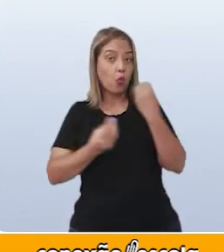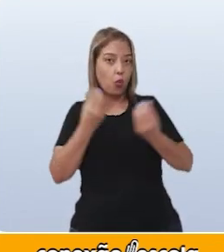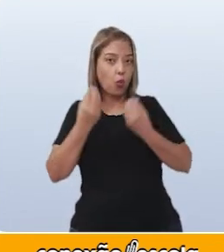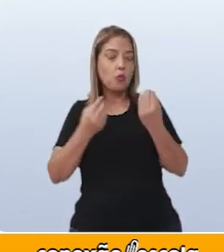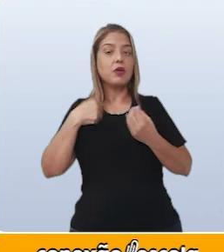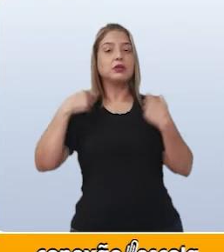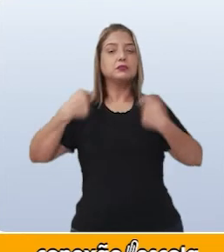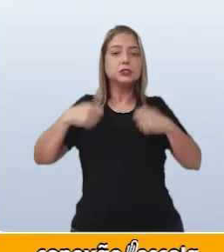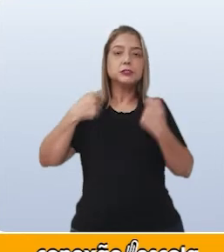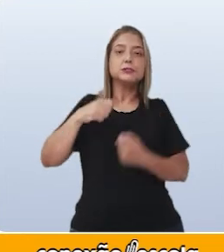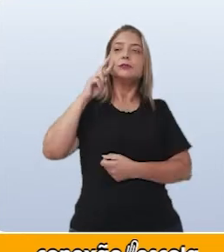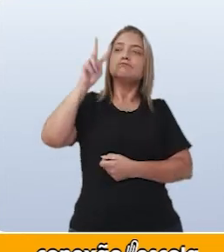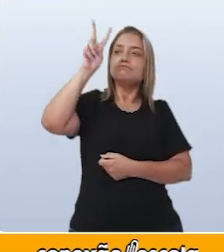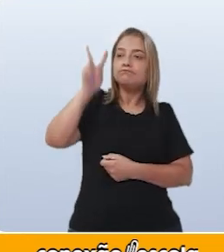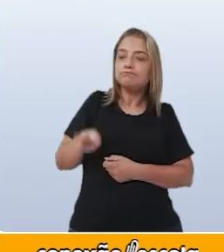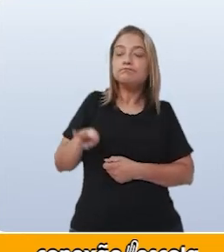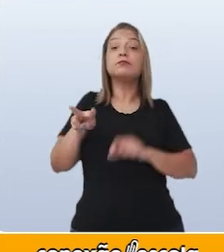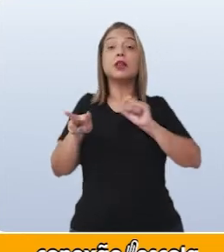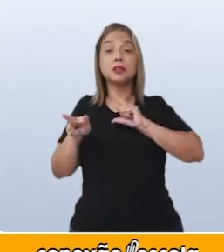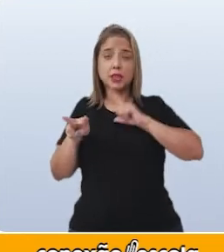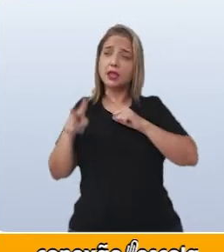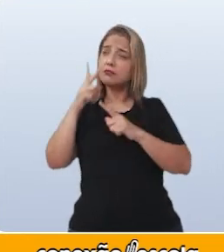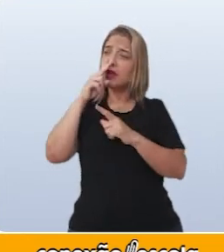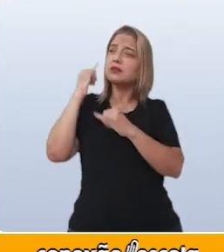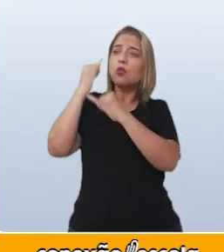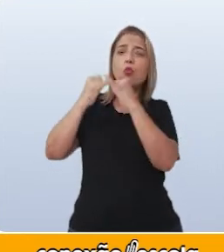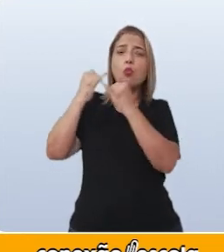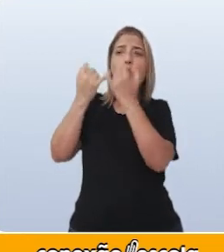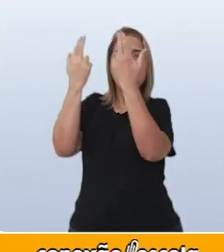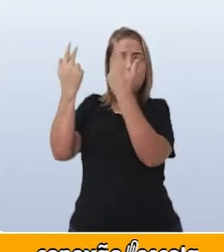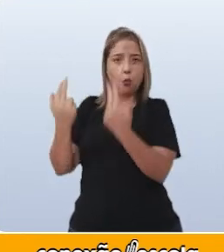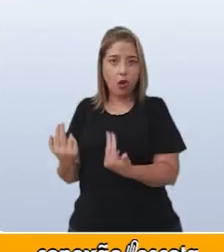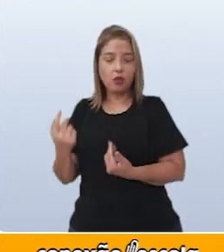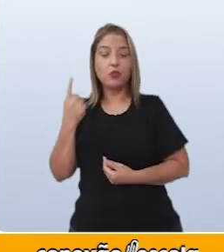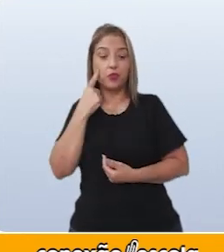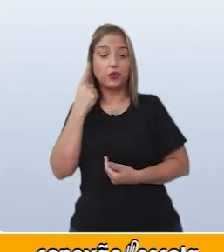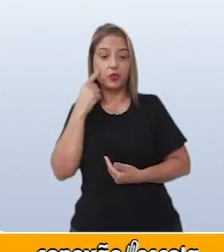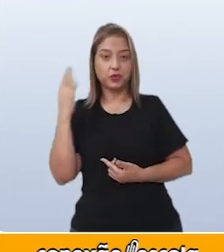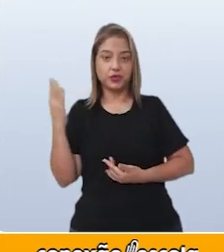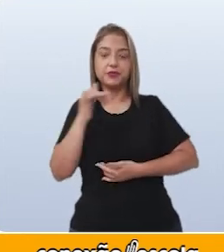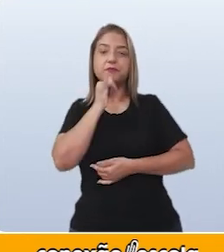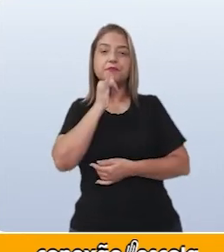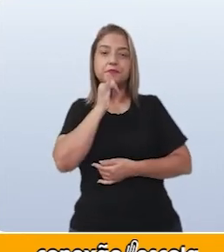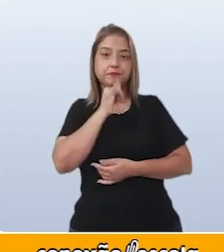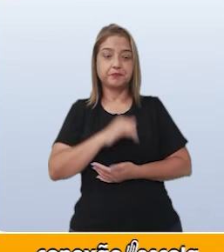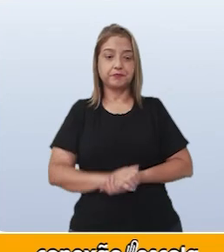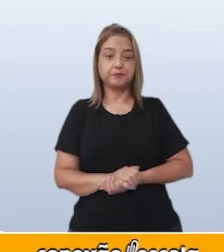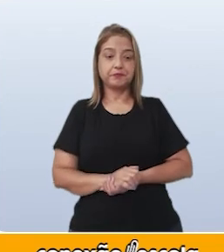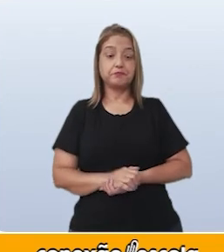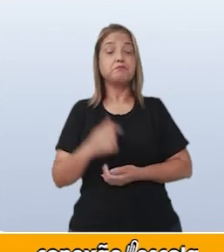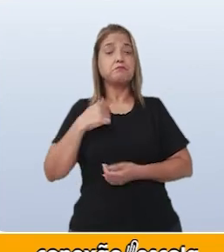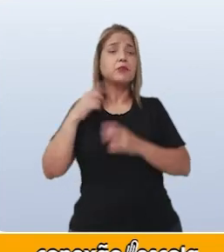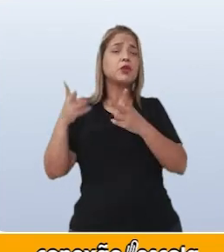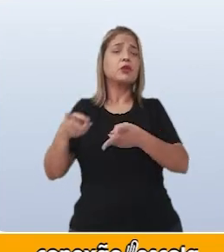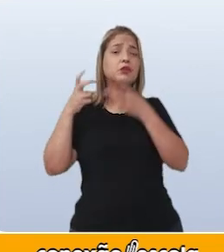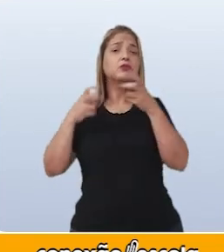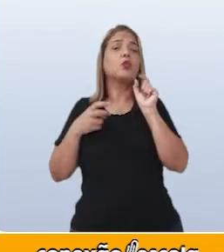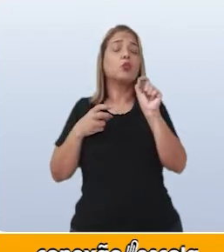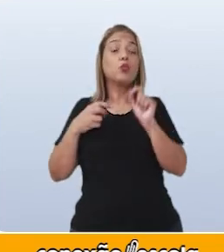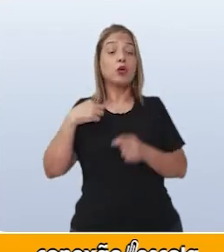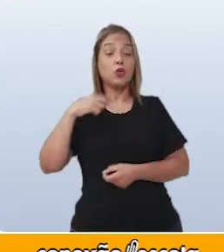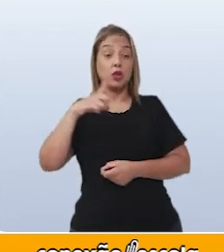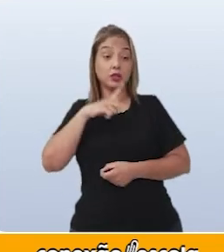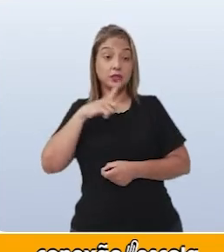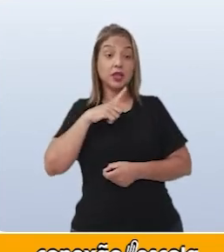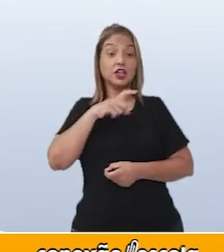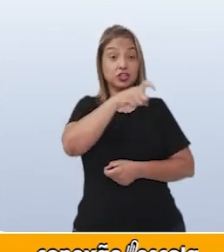devo verificar se há um fator comum. Veja, neste exemplo, eu posso observar que eu tenho o